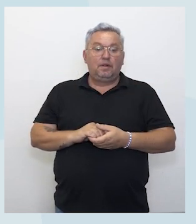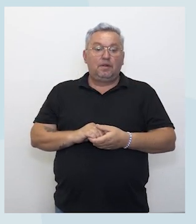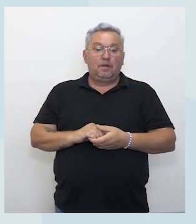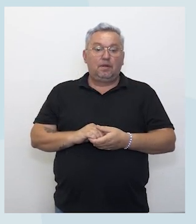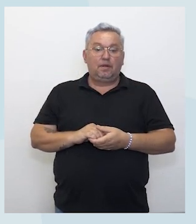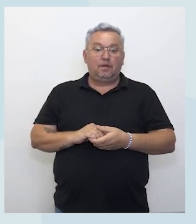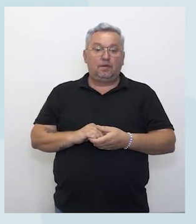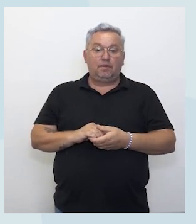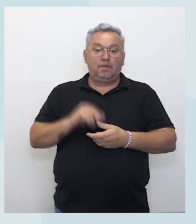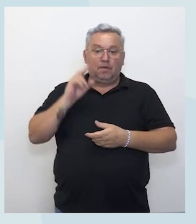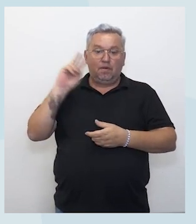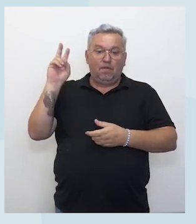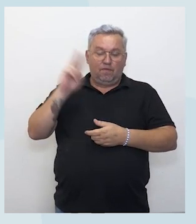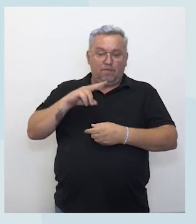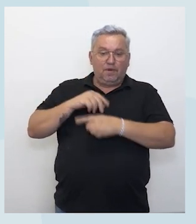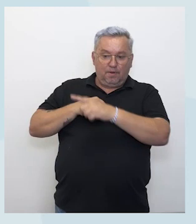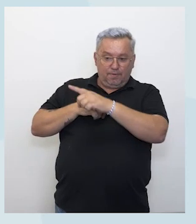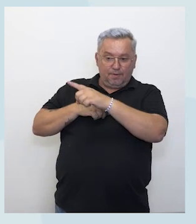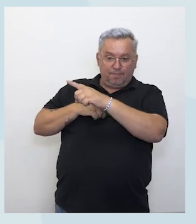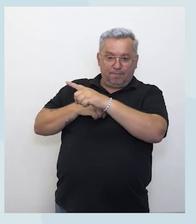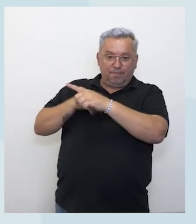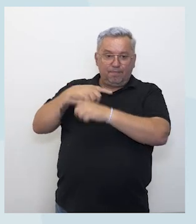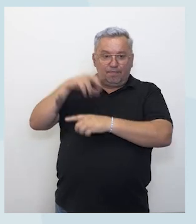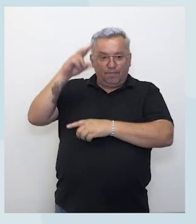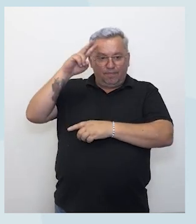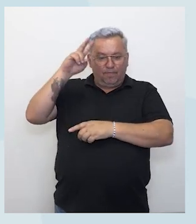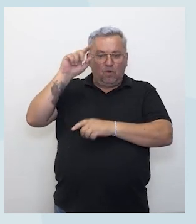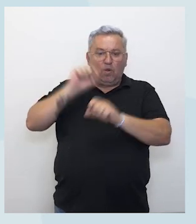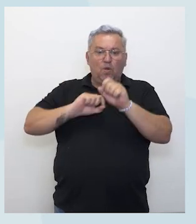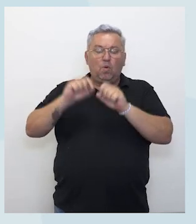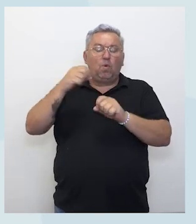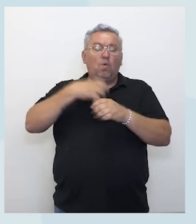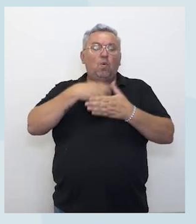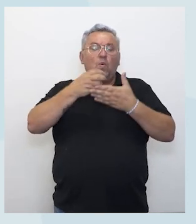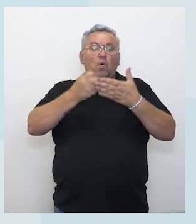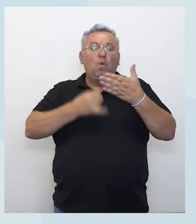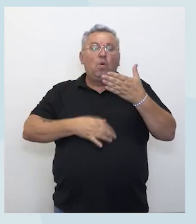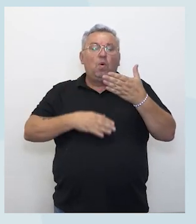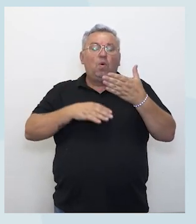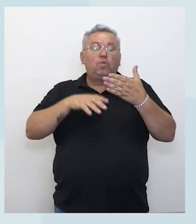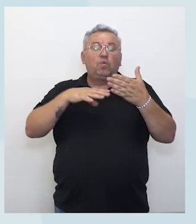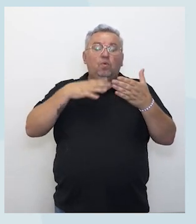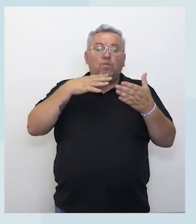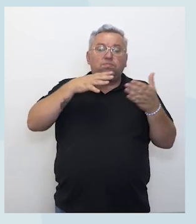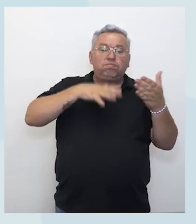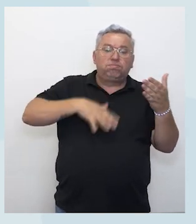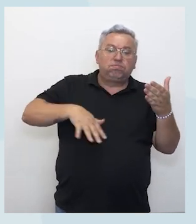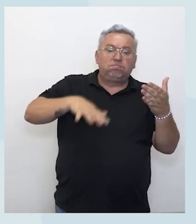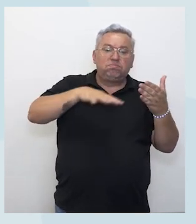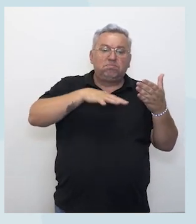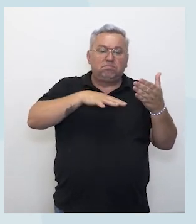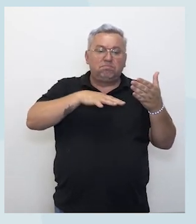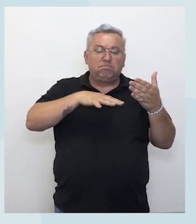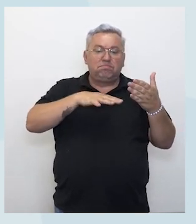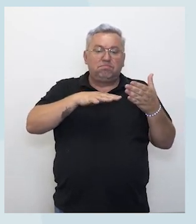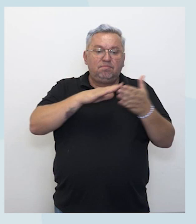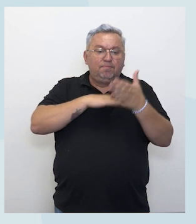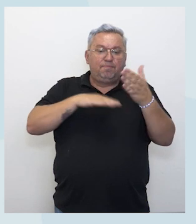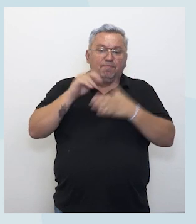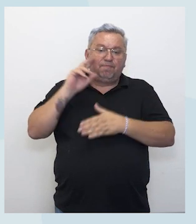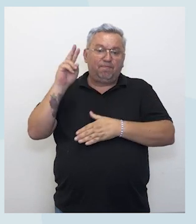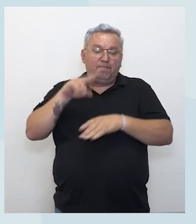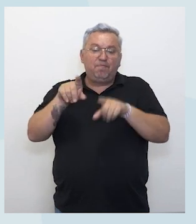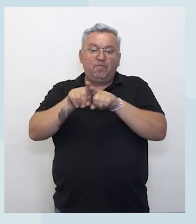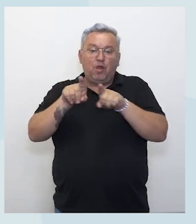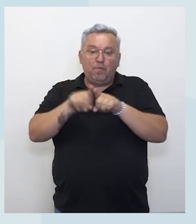Então, ó, para começar, a gente tem que lembrar quais são as características do senso comum, né? Então, tanto do senso comum